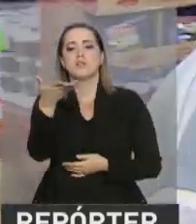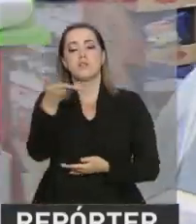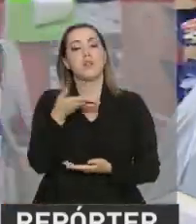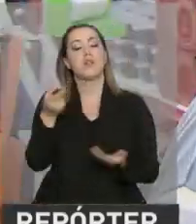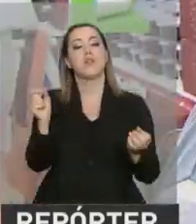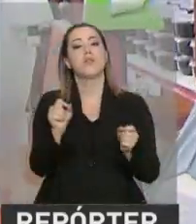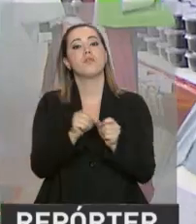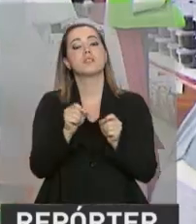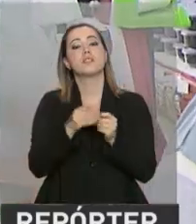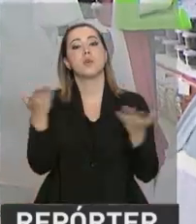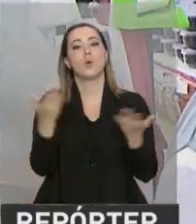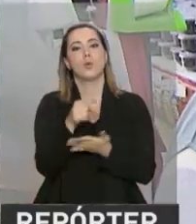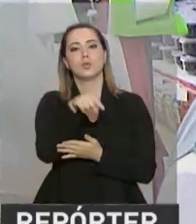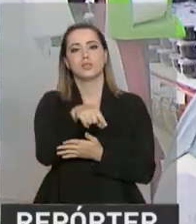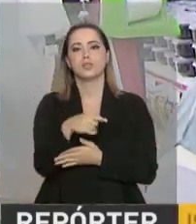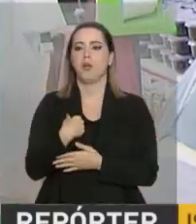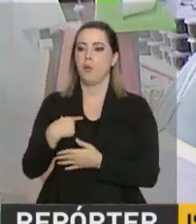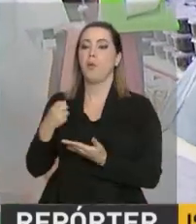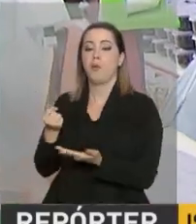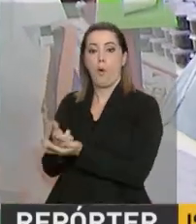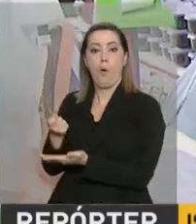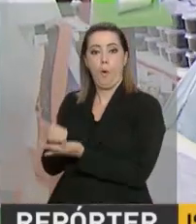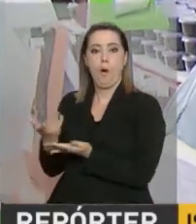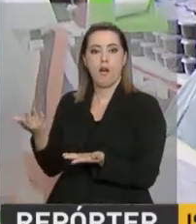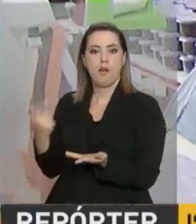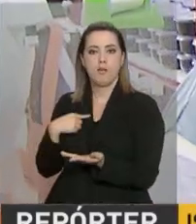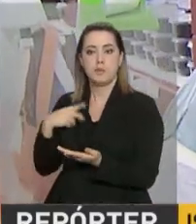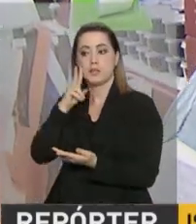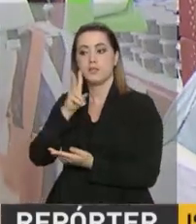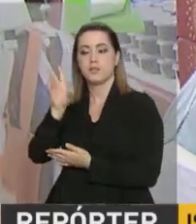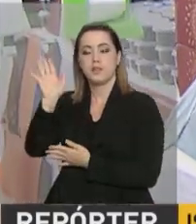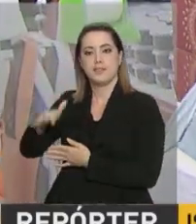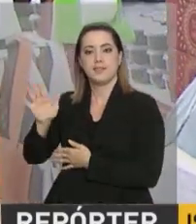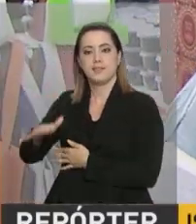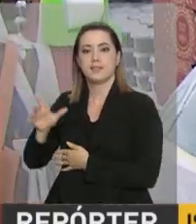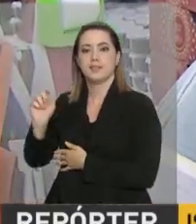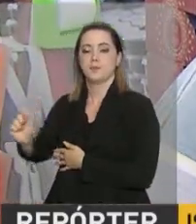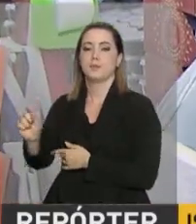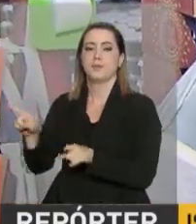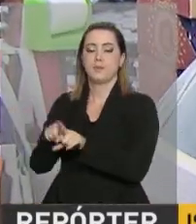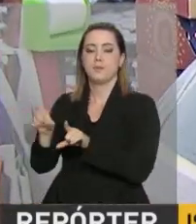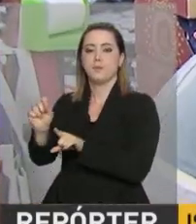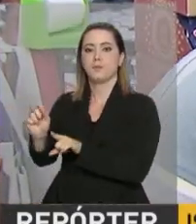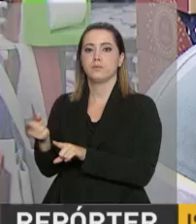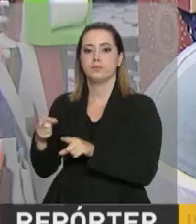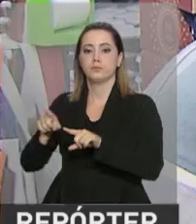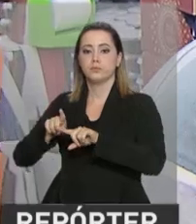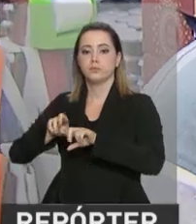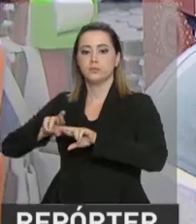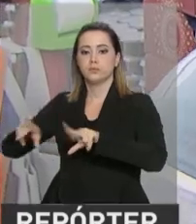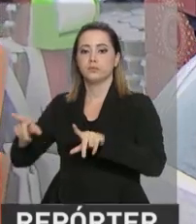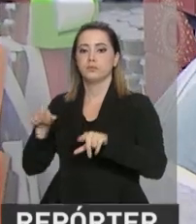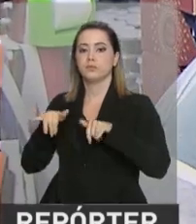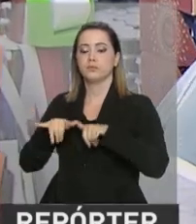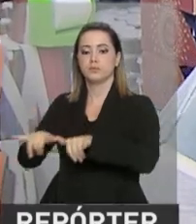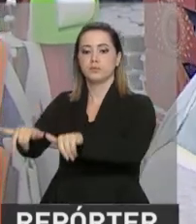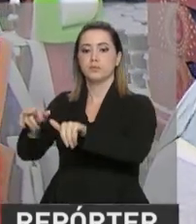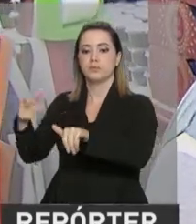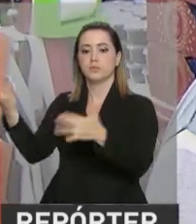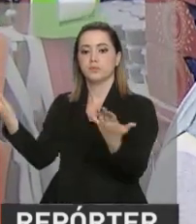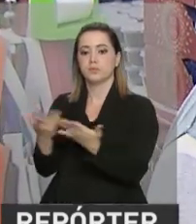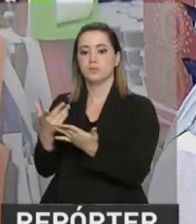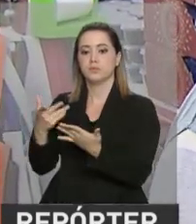hoje? Fazer compras, né? Que já que o preço deu uma baixada, com as ofertas de semana, de quarta-feira, a gente vem